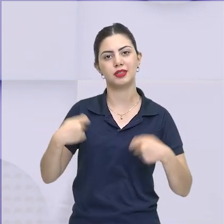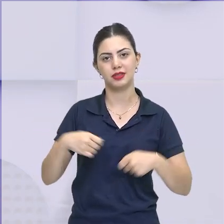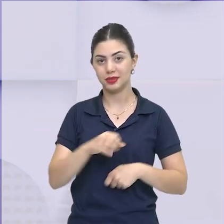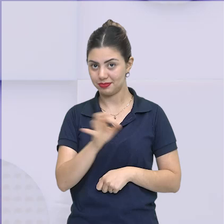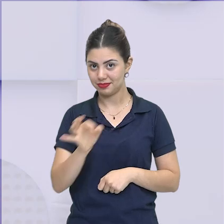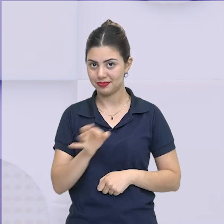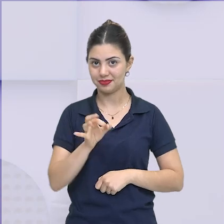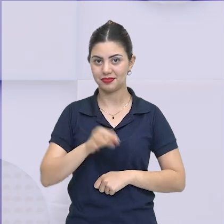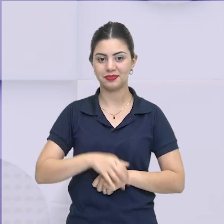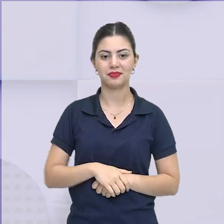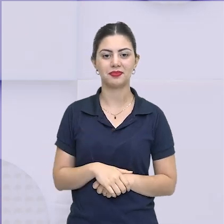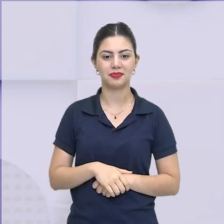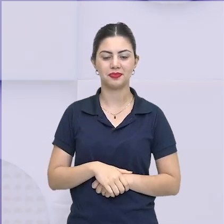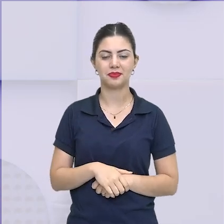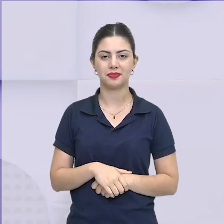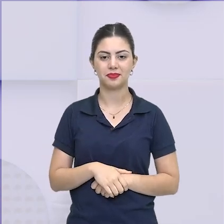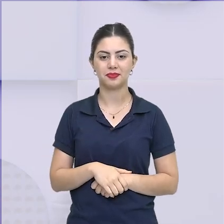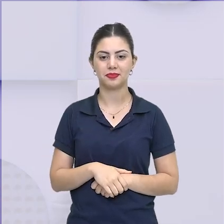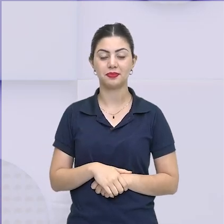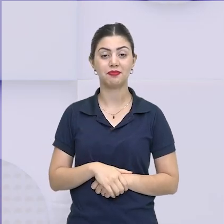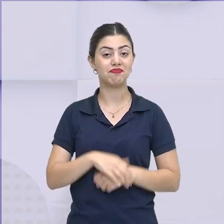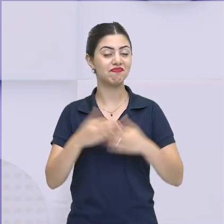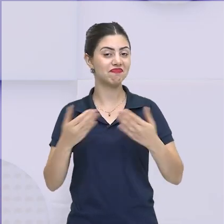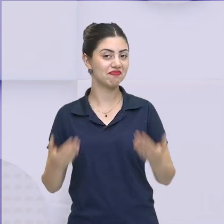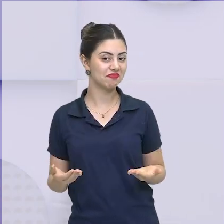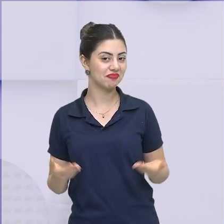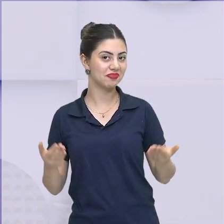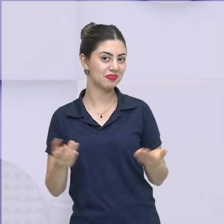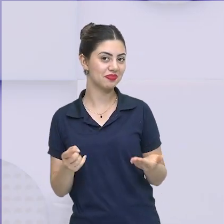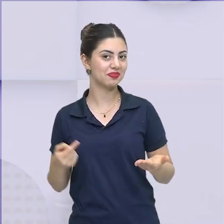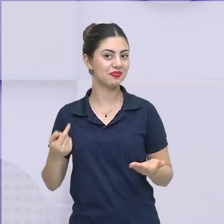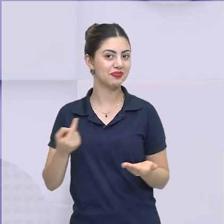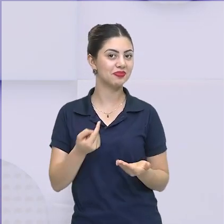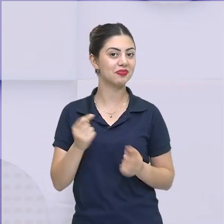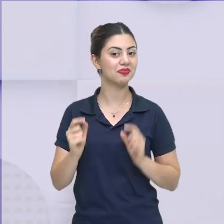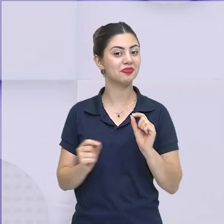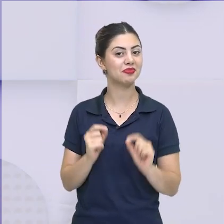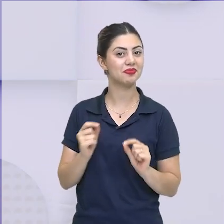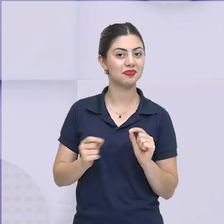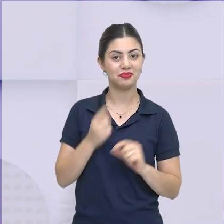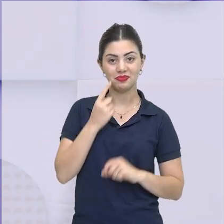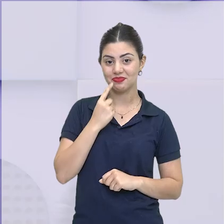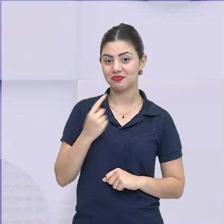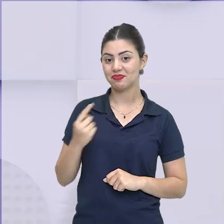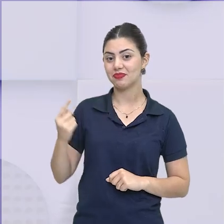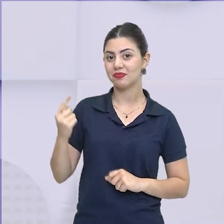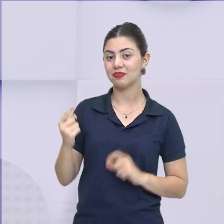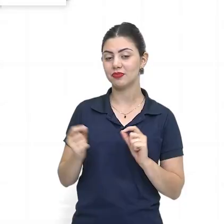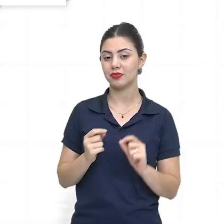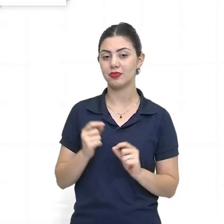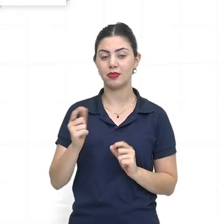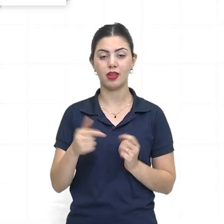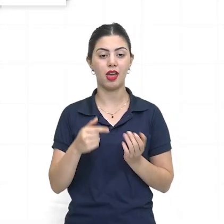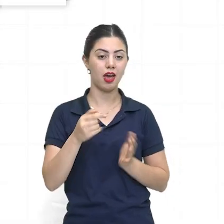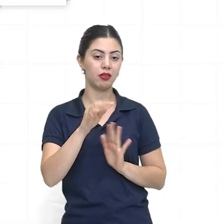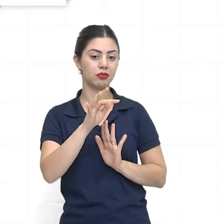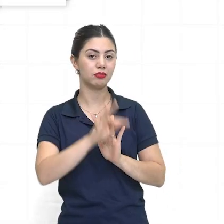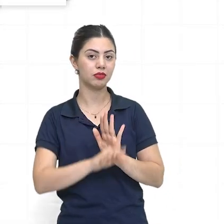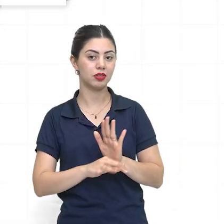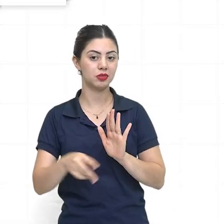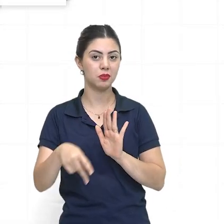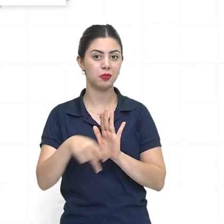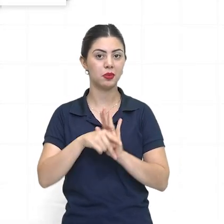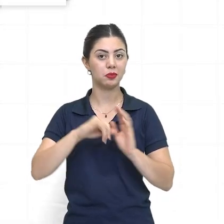bem? Agora eu vou te convidar para olharmos um escrito sagrado do judaísmo, que é